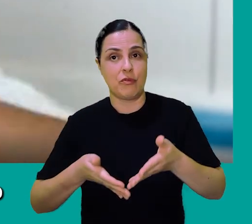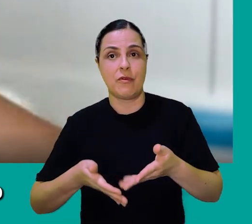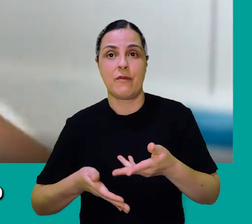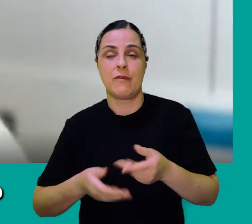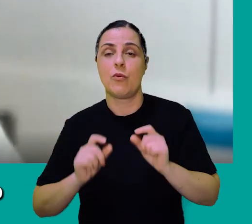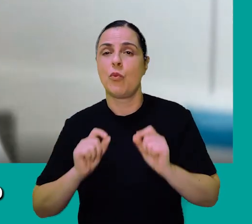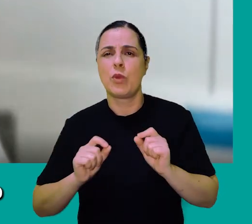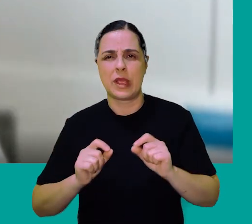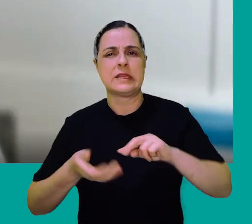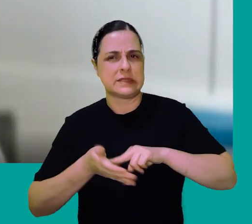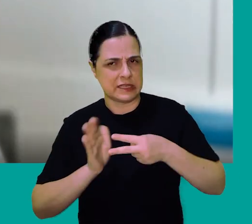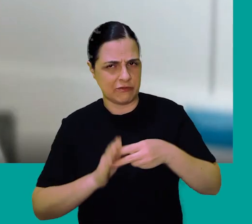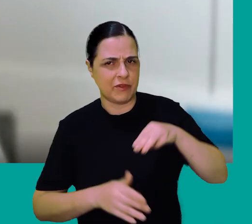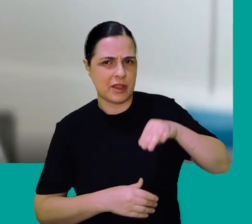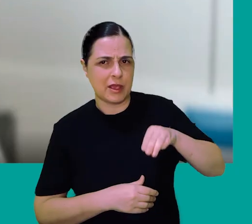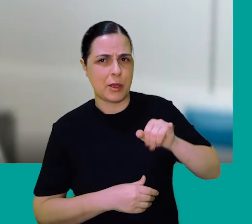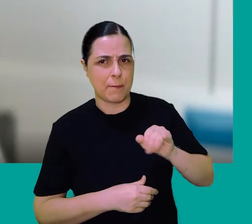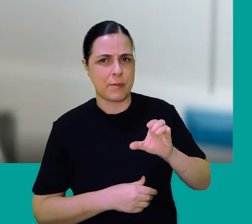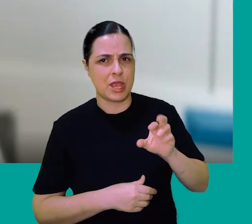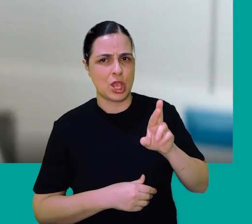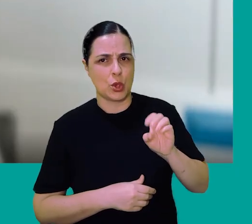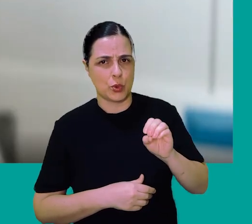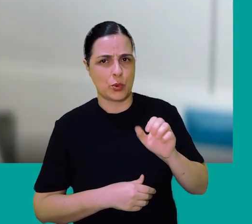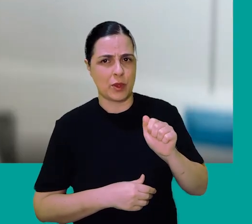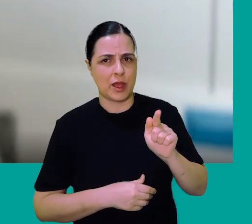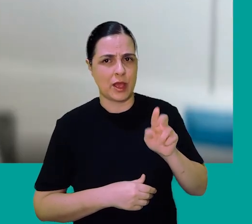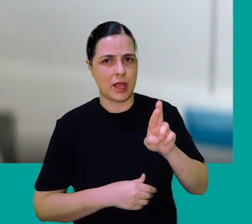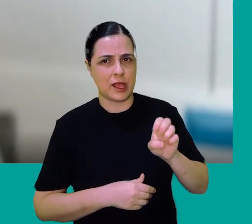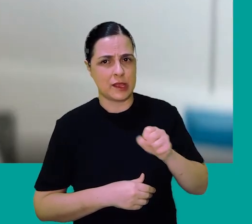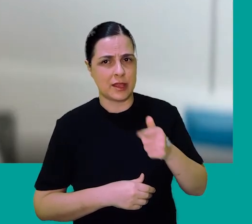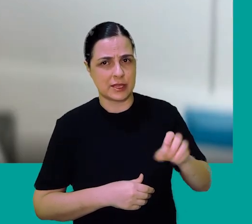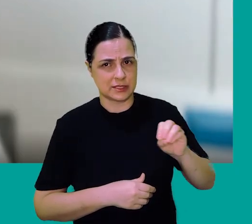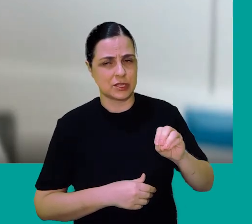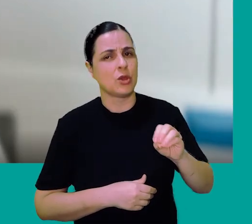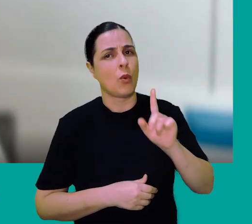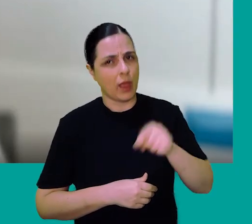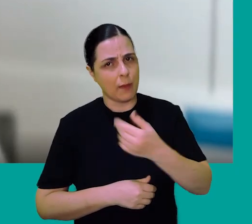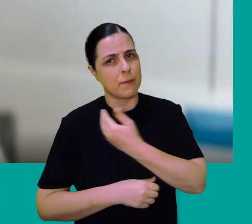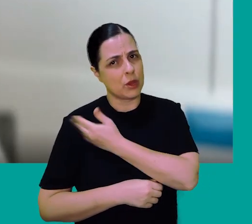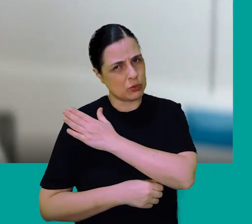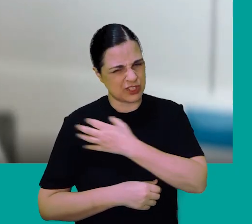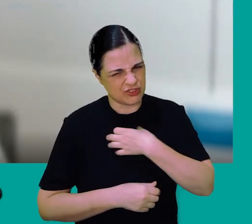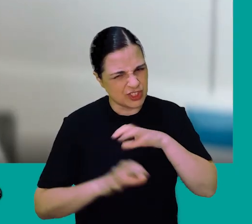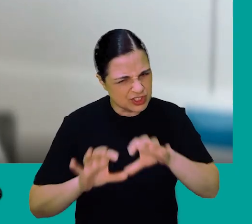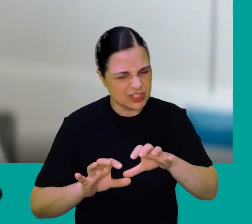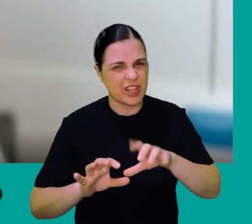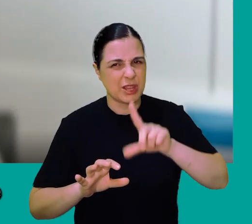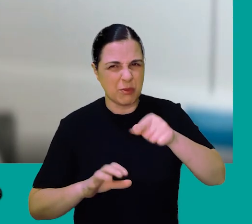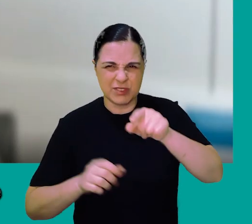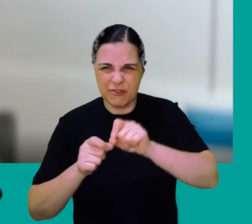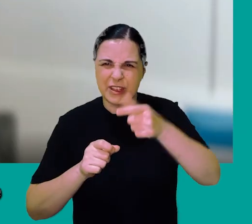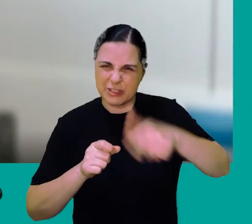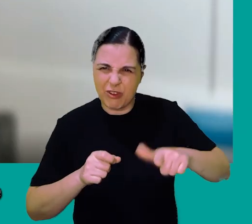uma microagressão, é algum tipo de preconceito, e ainda assim repetir. Eu acho que tem algumas falas que são